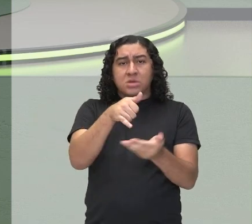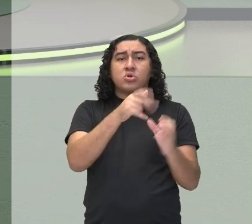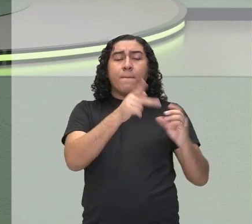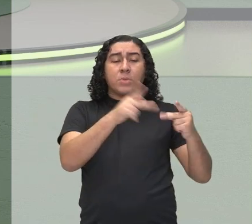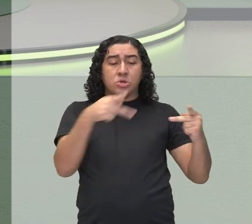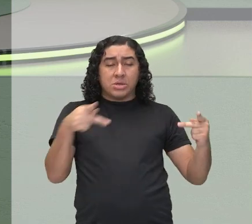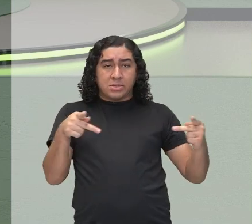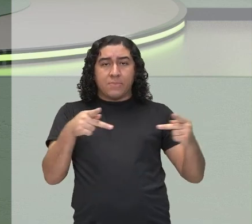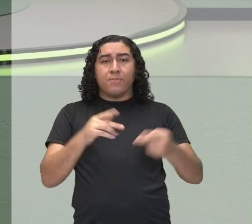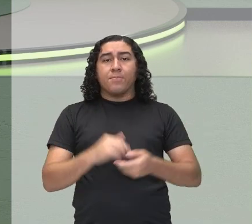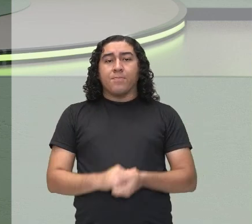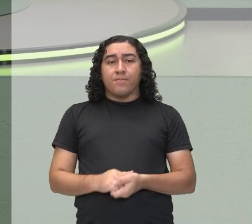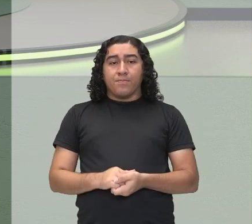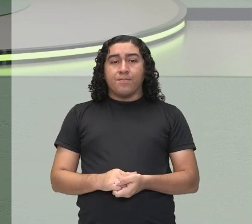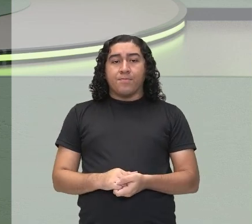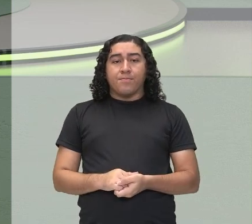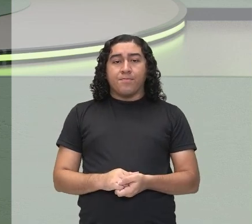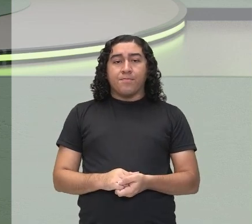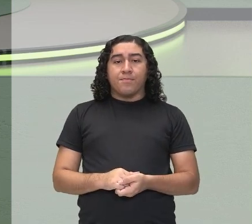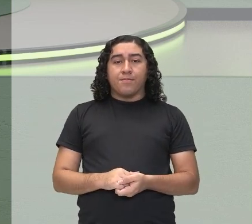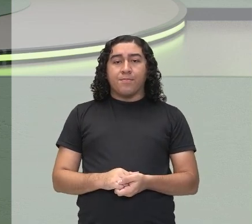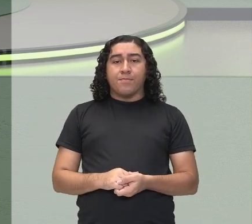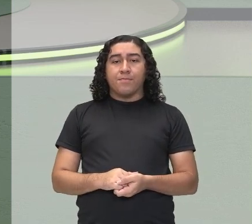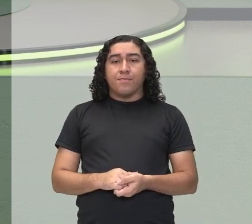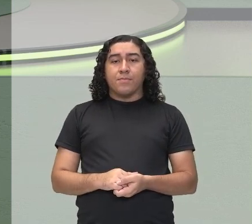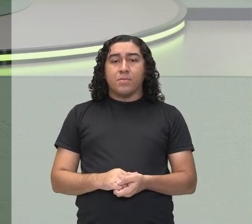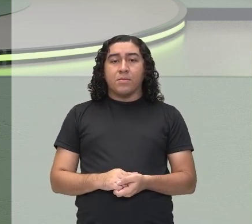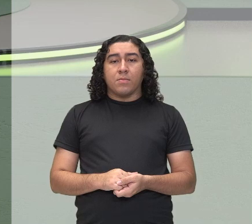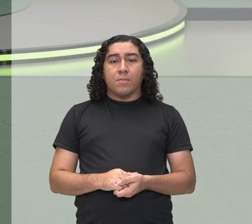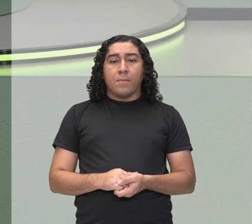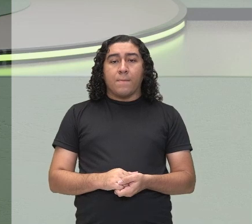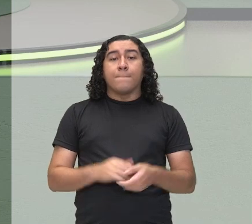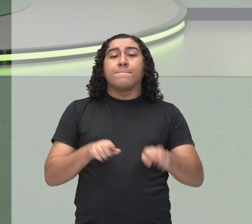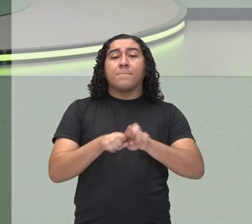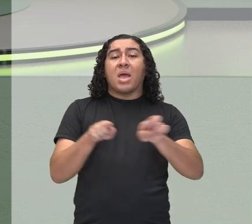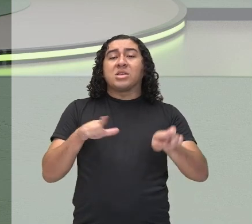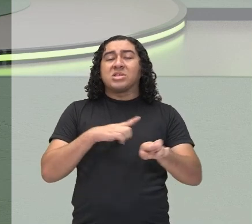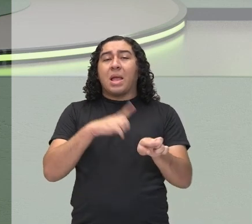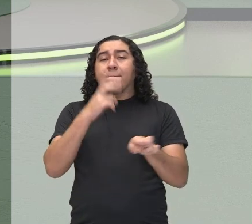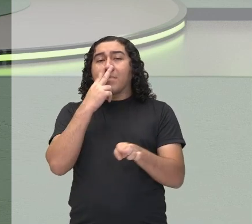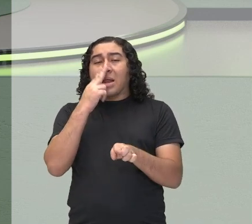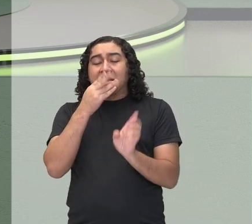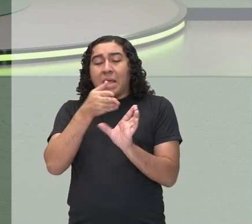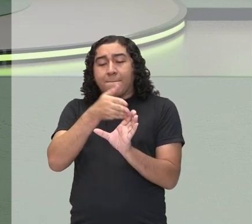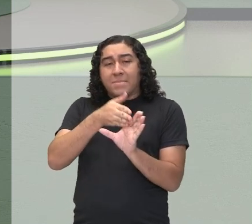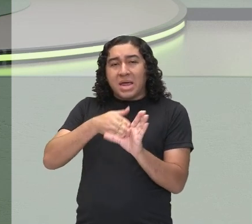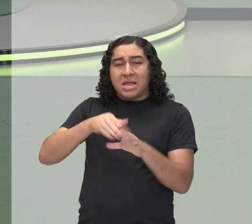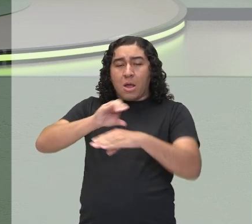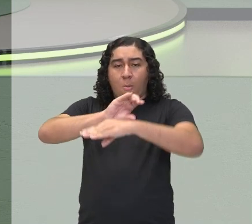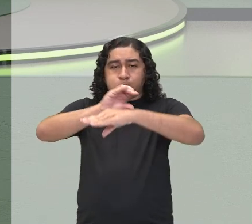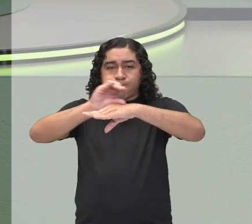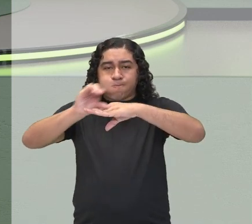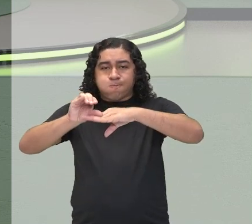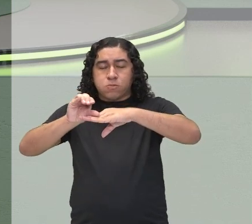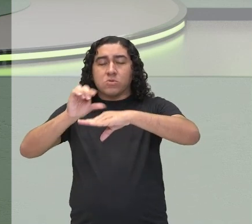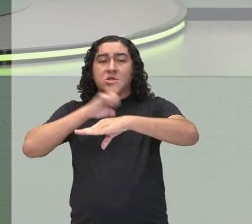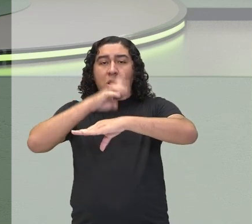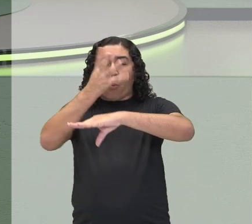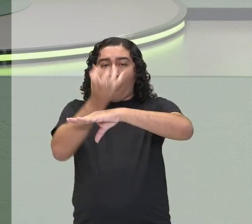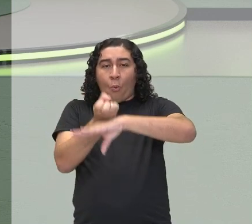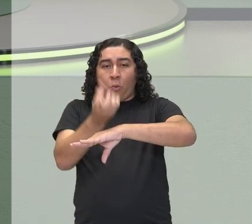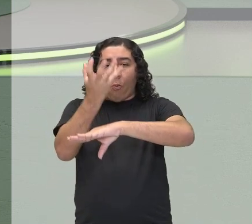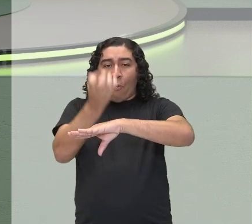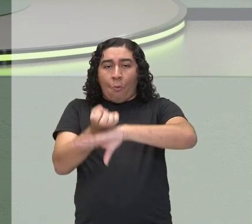tá bom? Só que ela vai passar aqui, ó, pelo tecido epitelial, observem que essas células do tecido epitelial, aqui